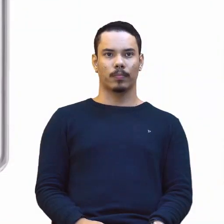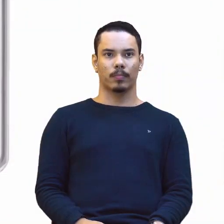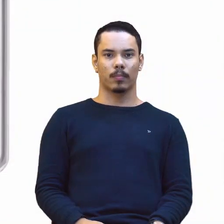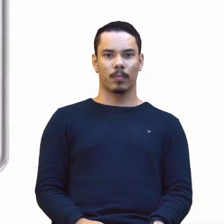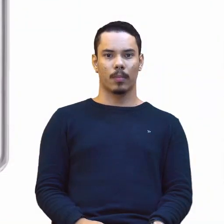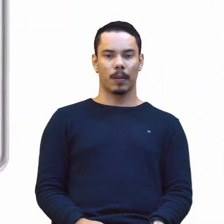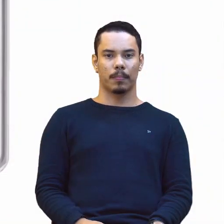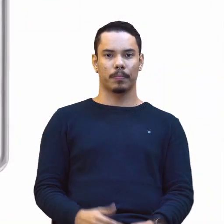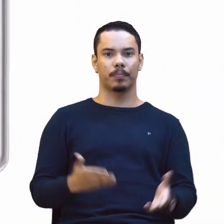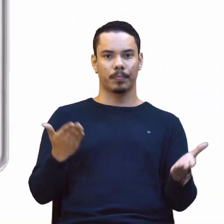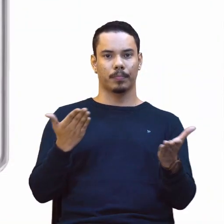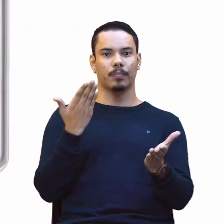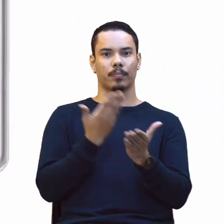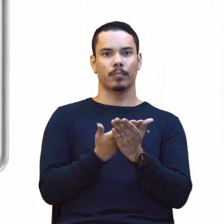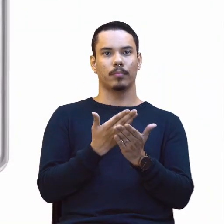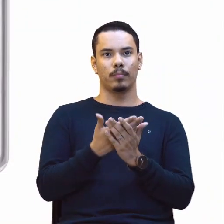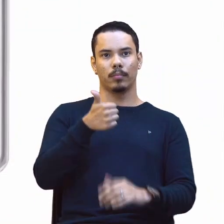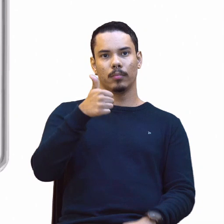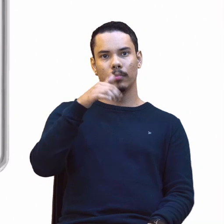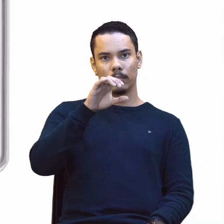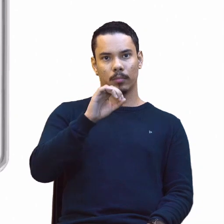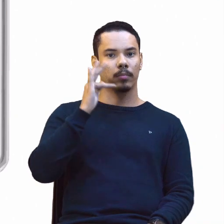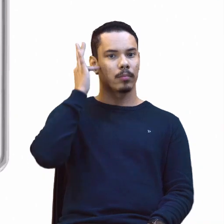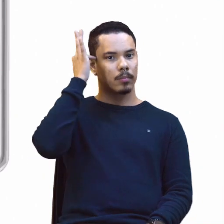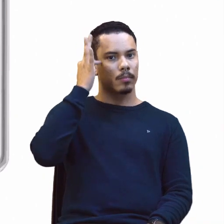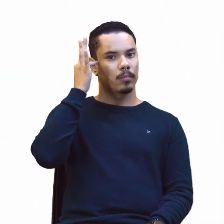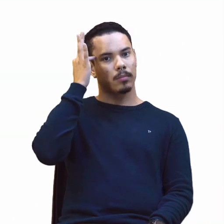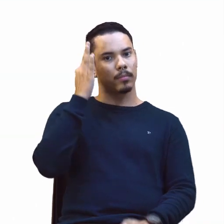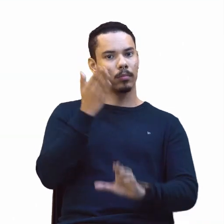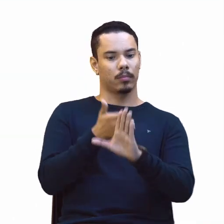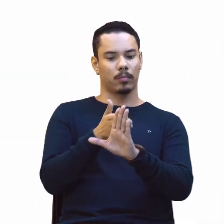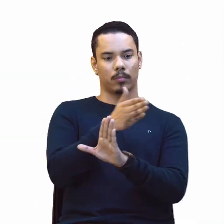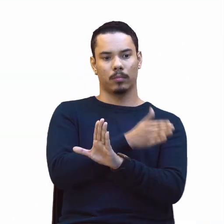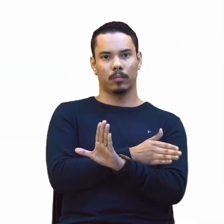Agora a aula 10, né? Os filósofos pré-socráticos.